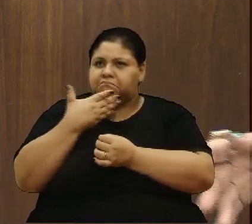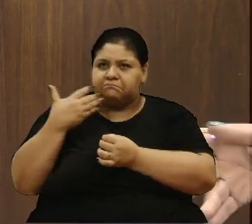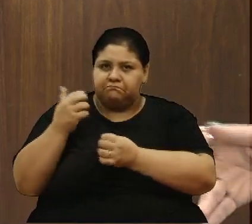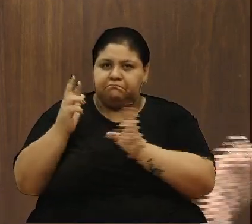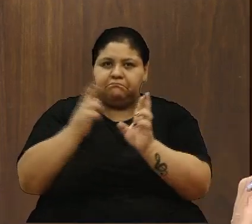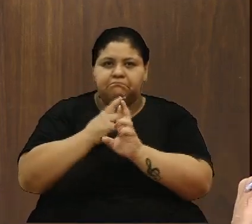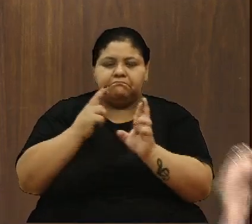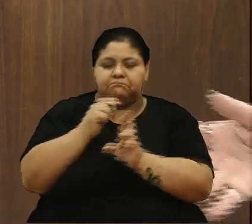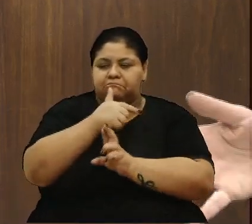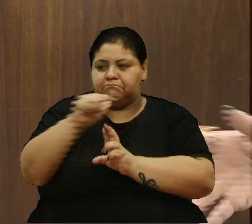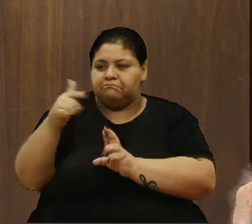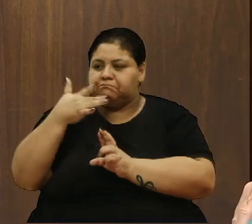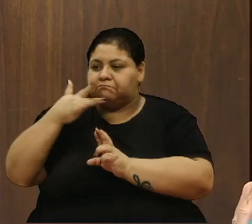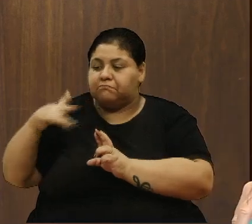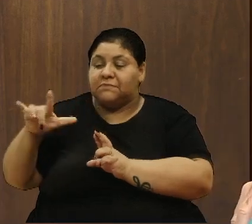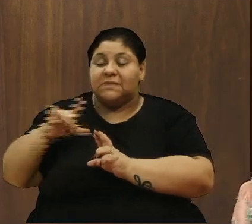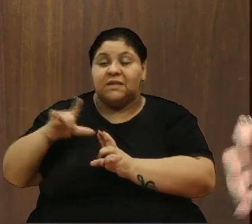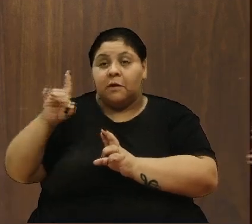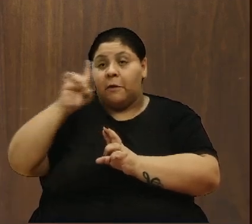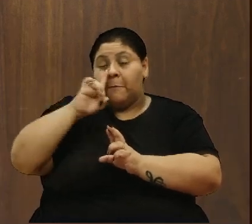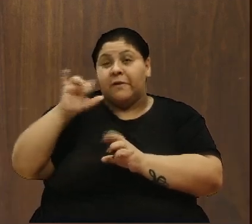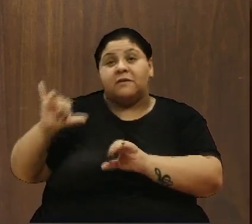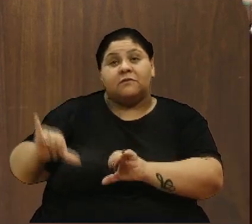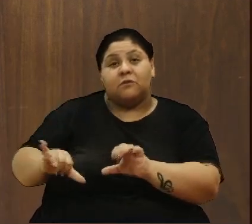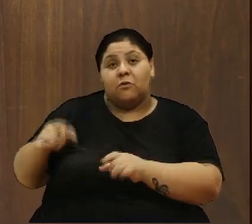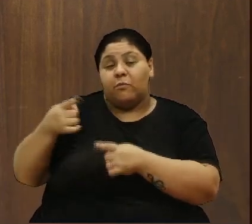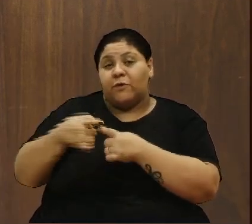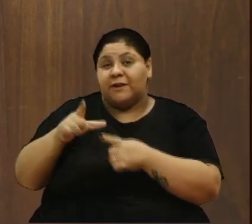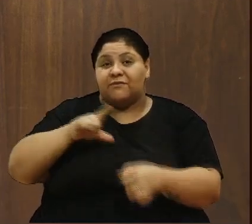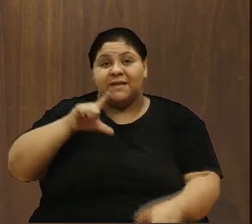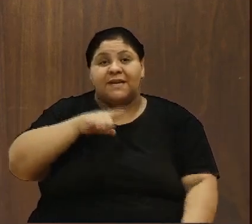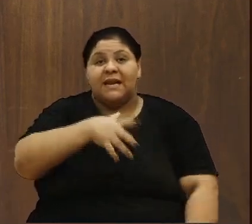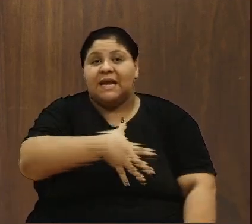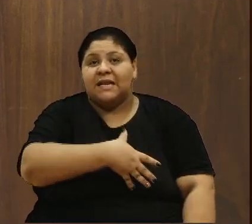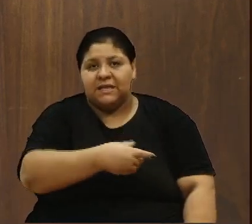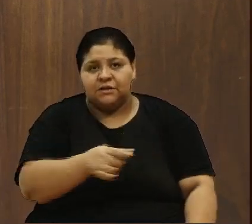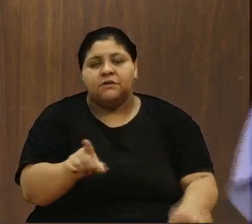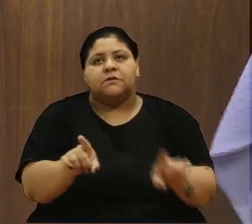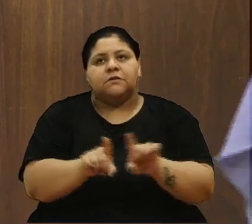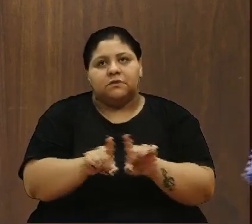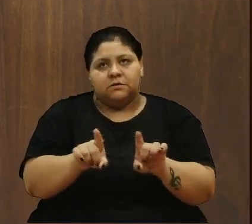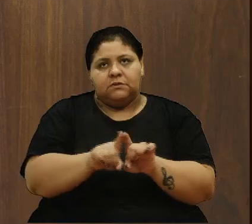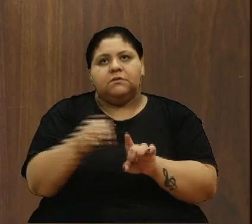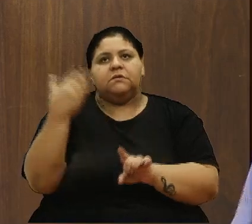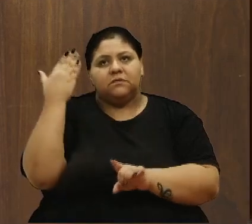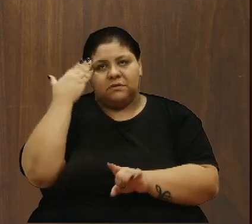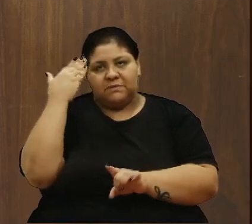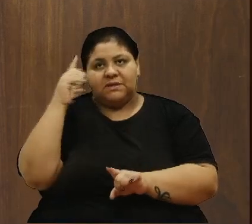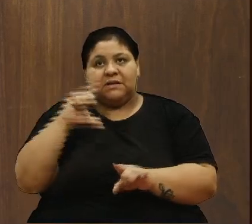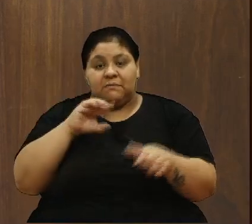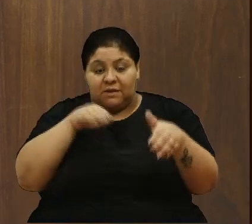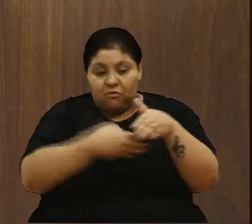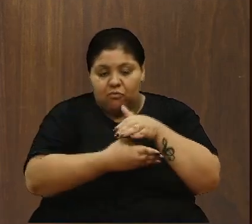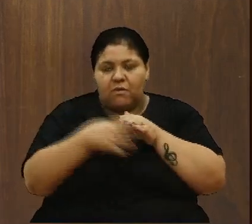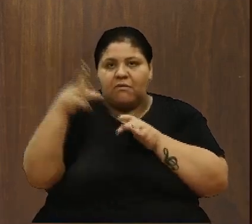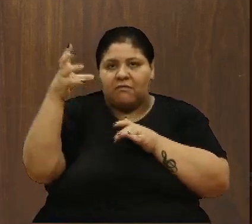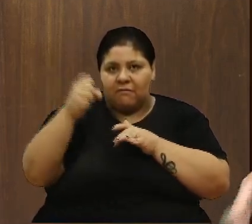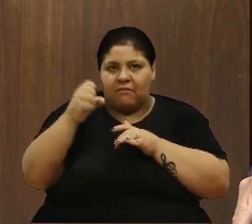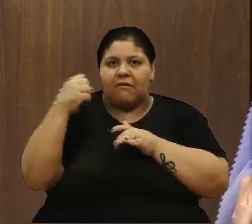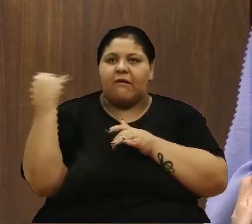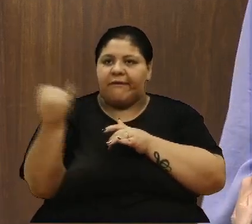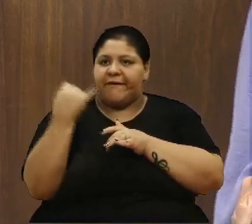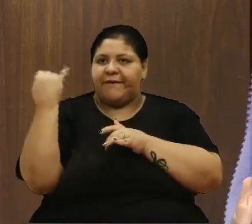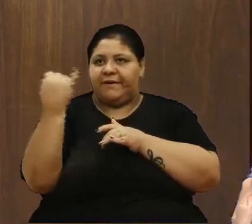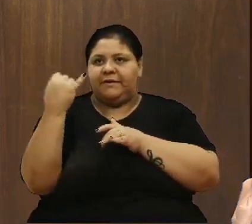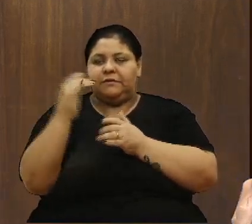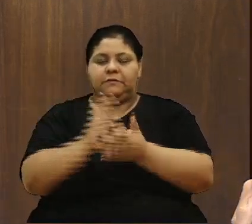tem muitas mães que sofrem até por não terem leite. Também saber de que existe isso é importante. E